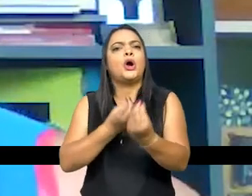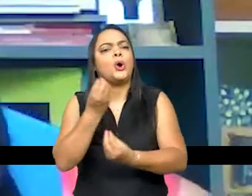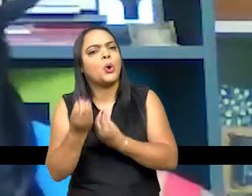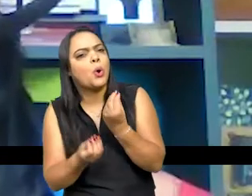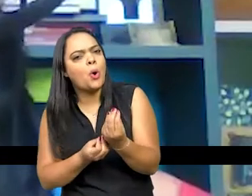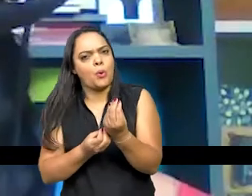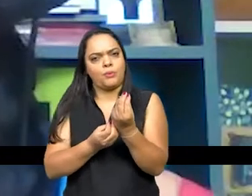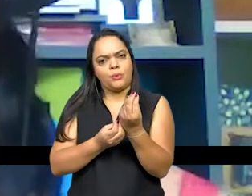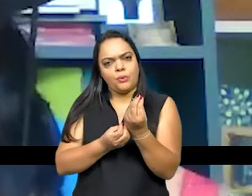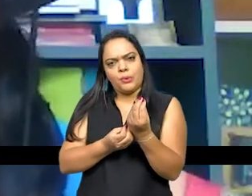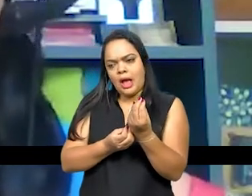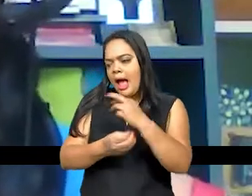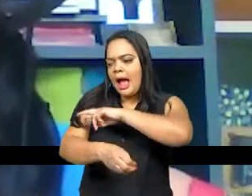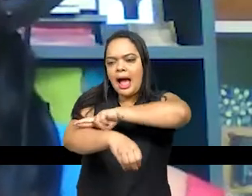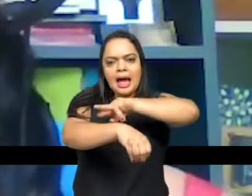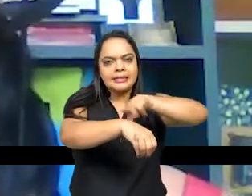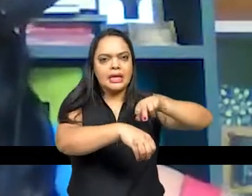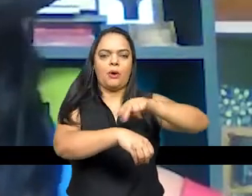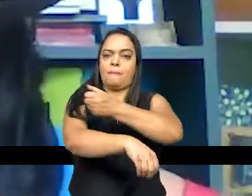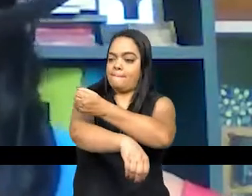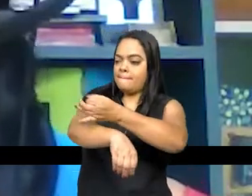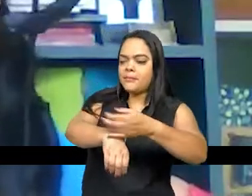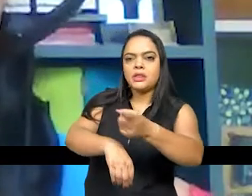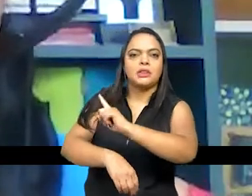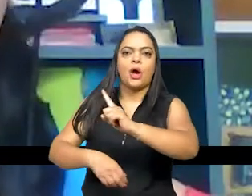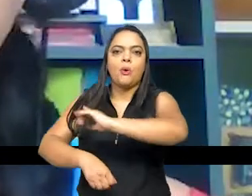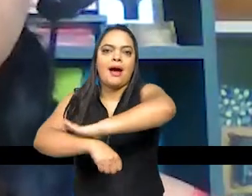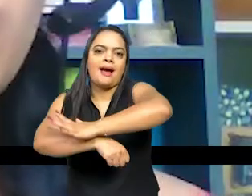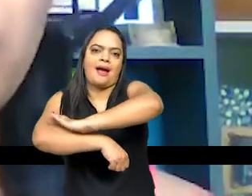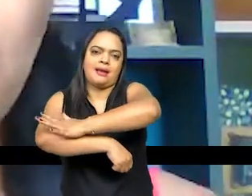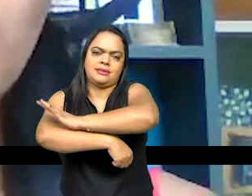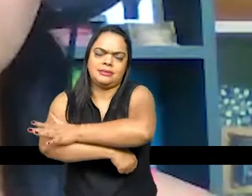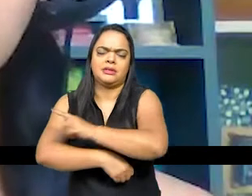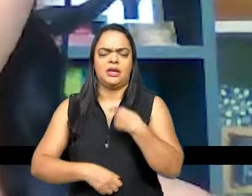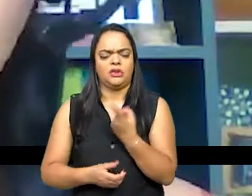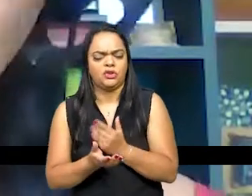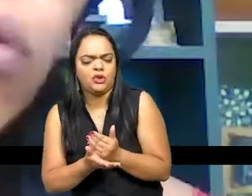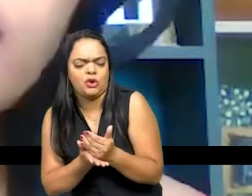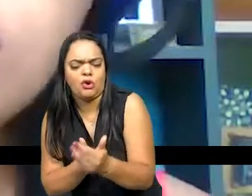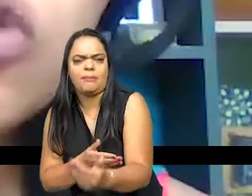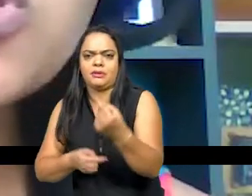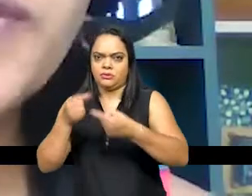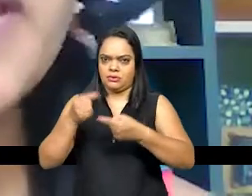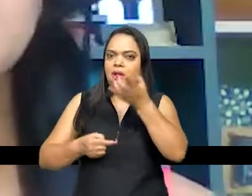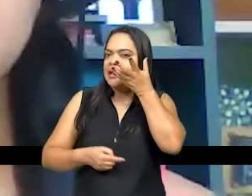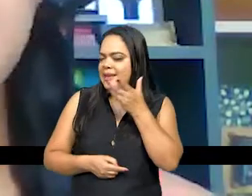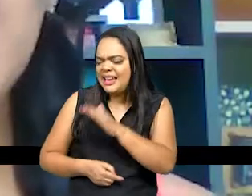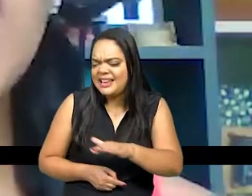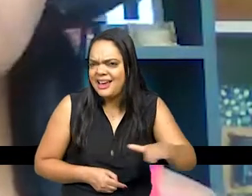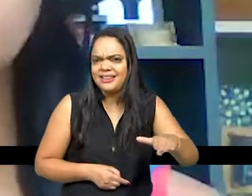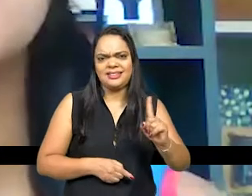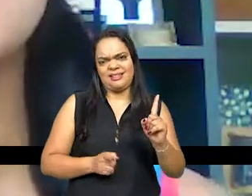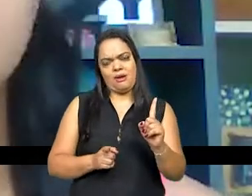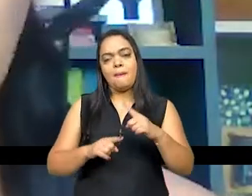não racista. E quando a gente coloca isso em discussão, tanto com jovens, né, não com crianças muito pequenas, mas